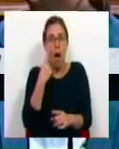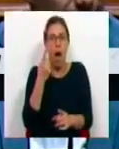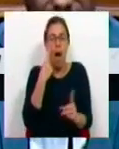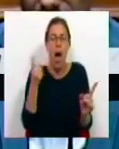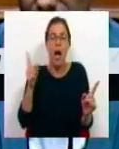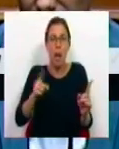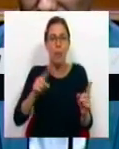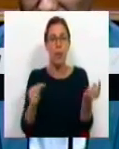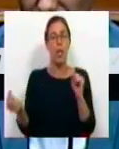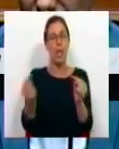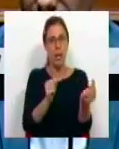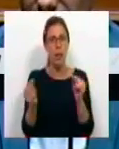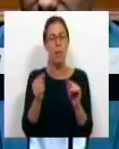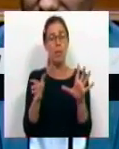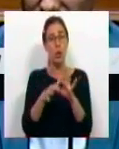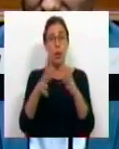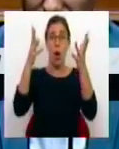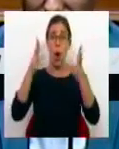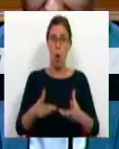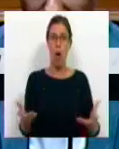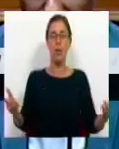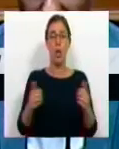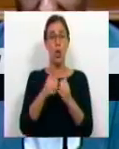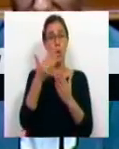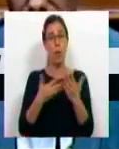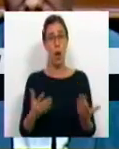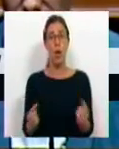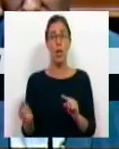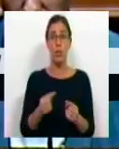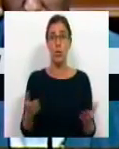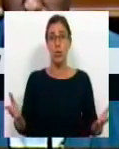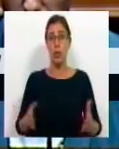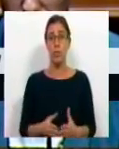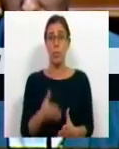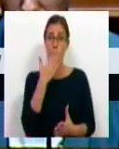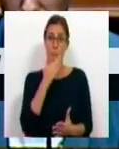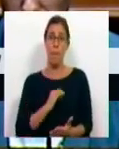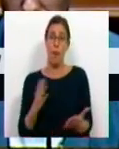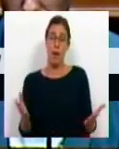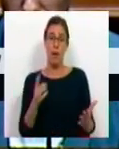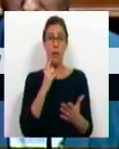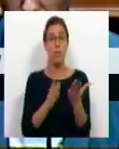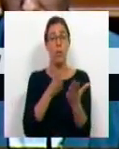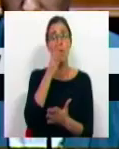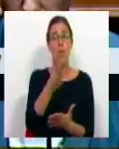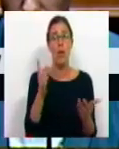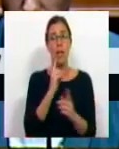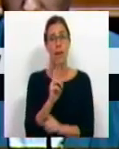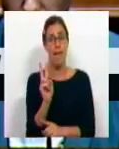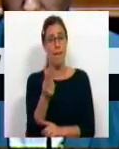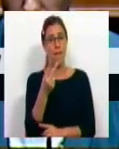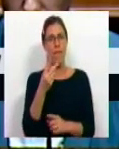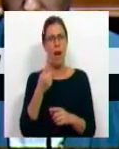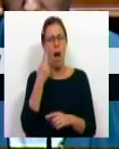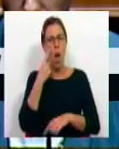e repetido debate sobre este orçamento e este documento que agora discutimos. E parece-me, daquilo que foi avançado nessas duas